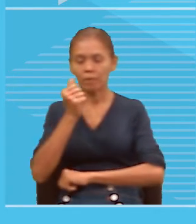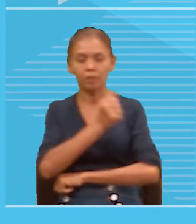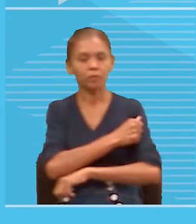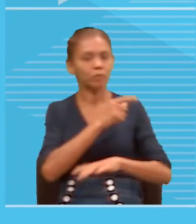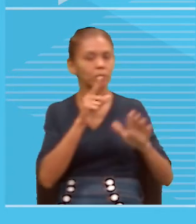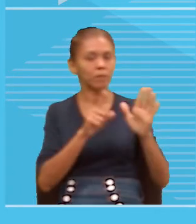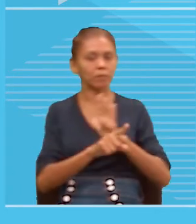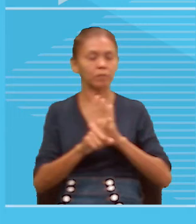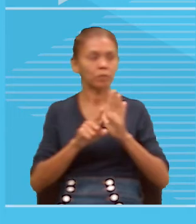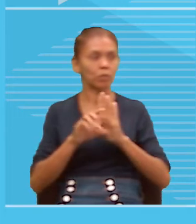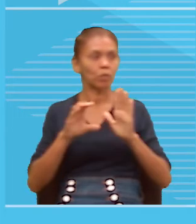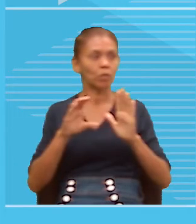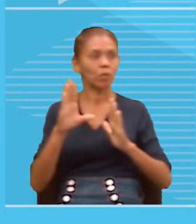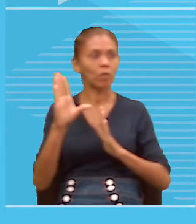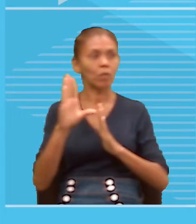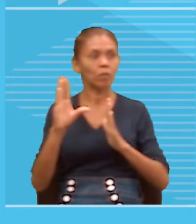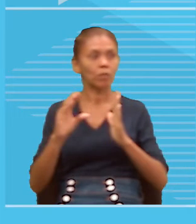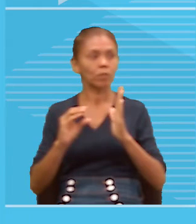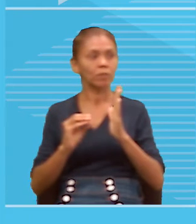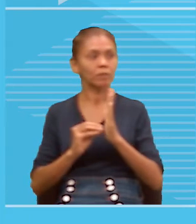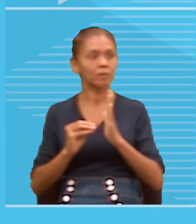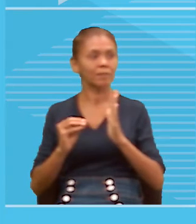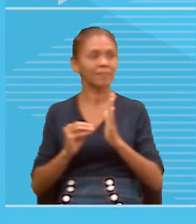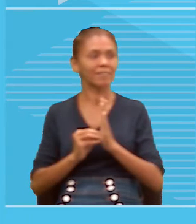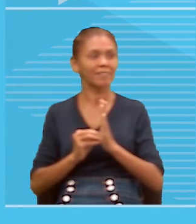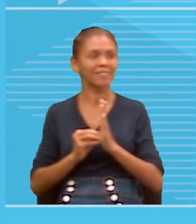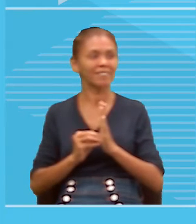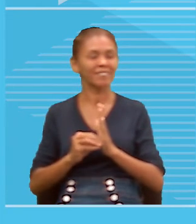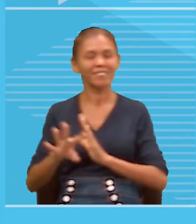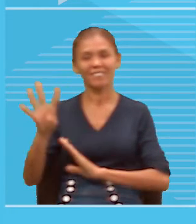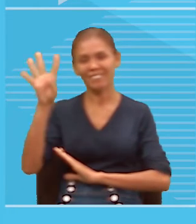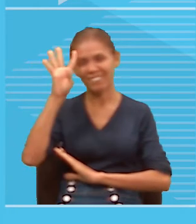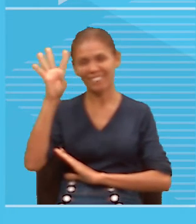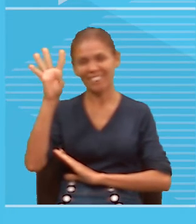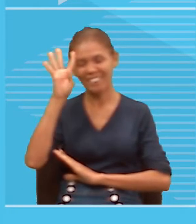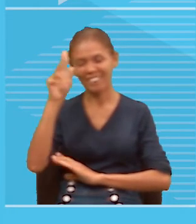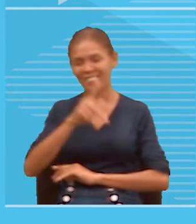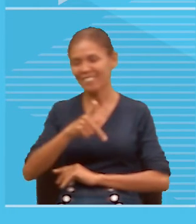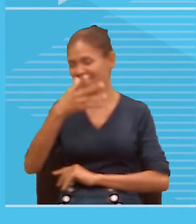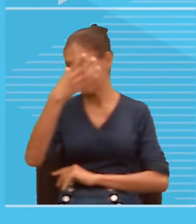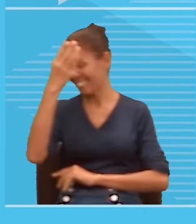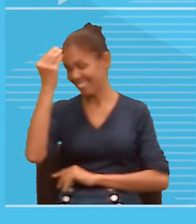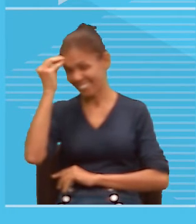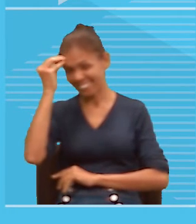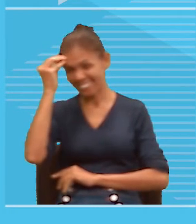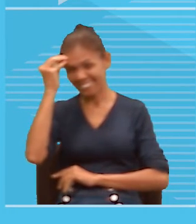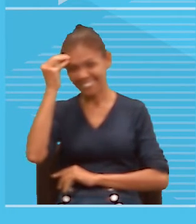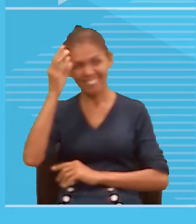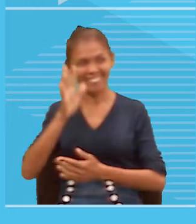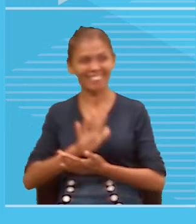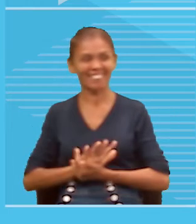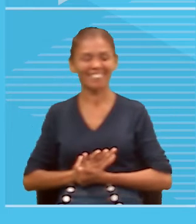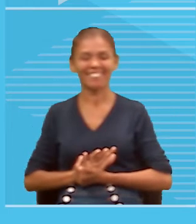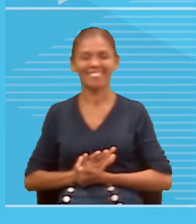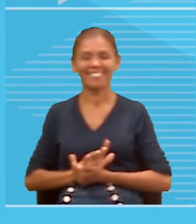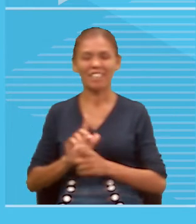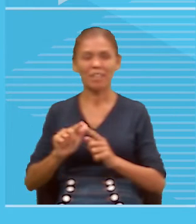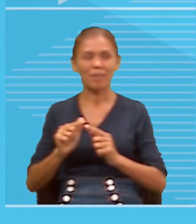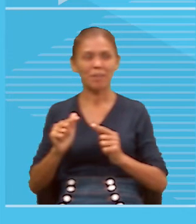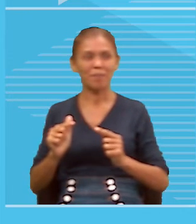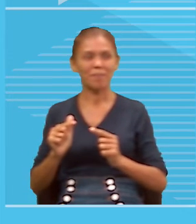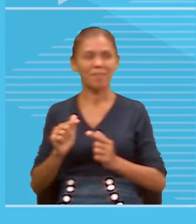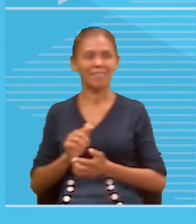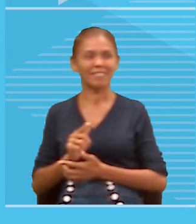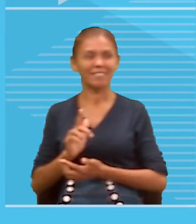para mim qual era o conteúdo da quarta e eu falei esqueci eu esqueci mas Jaque minha memória ela é péssima para algumas coisas mas para outras